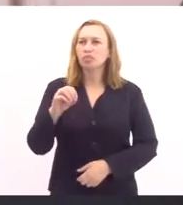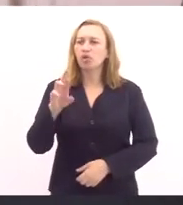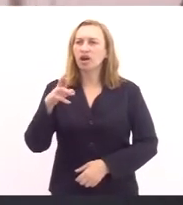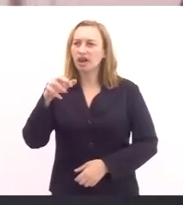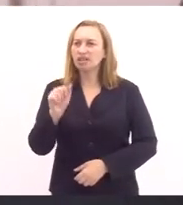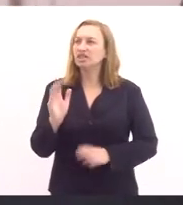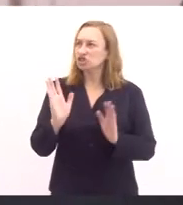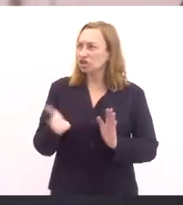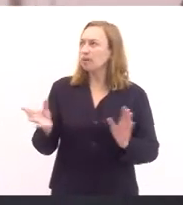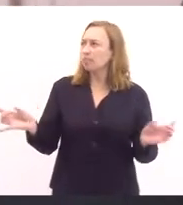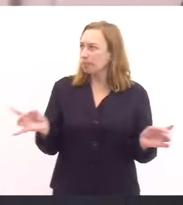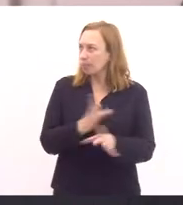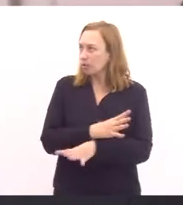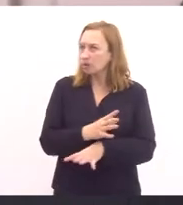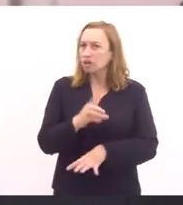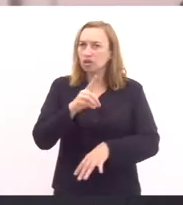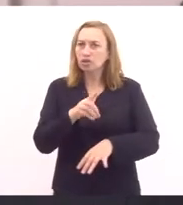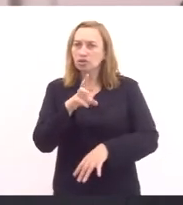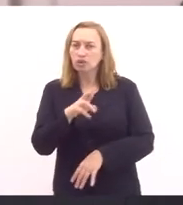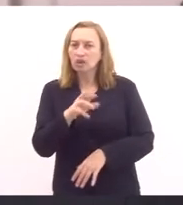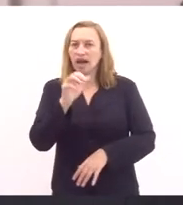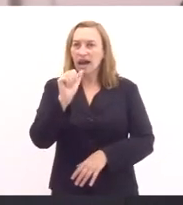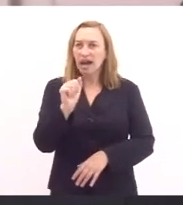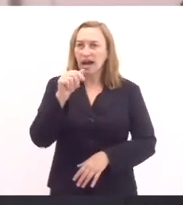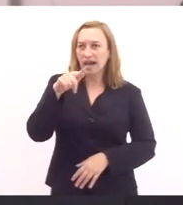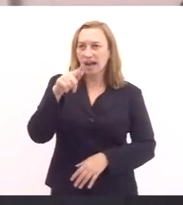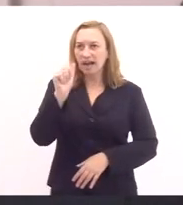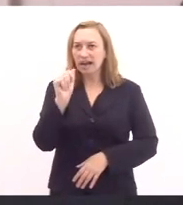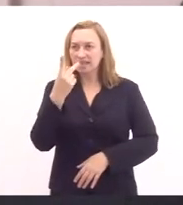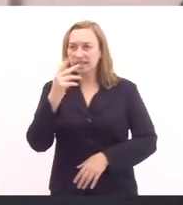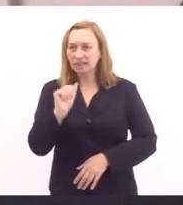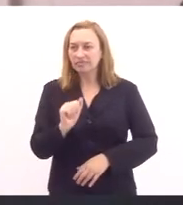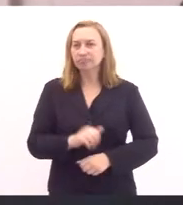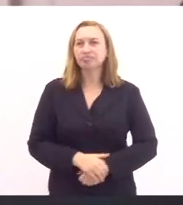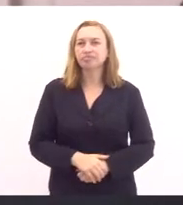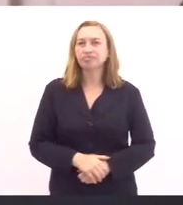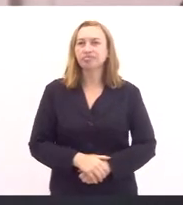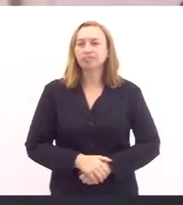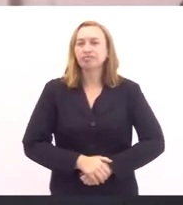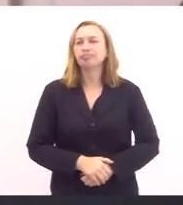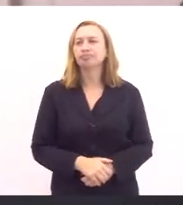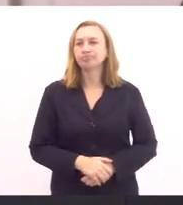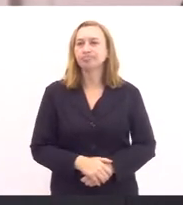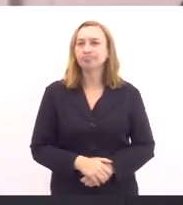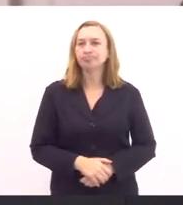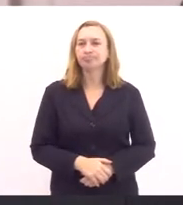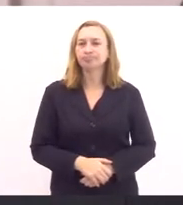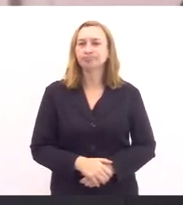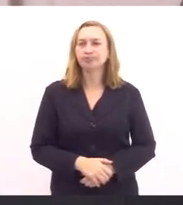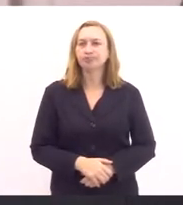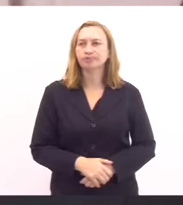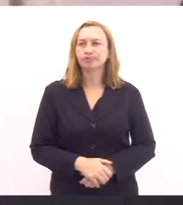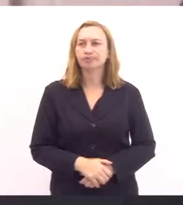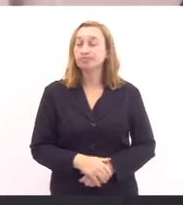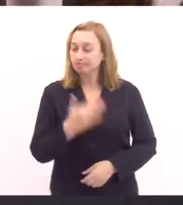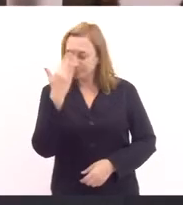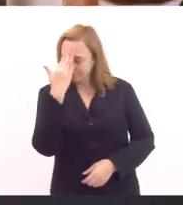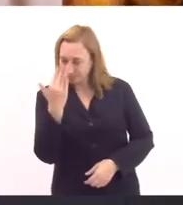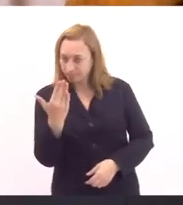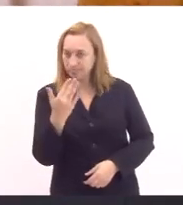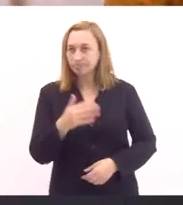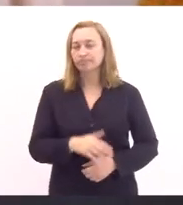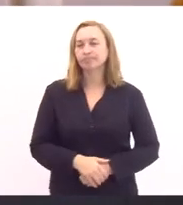Já estamos prontos para Doutora Ágata bom então Doutora Ágata Ferreira Obrigado